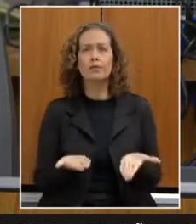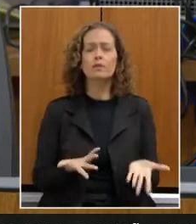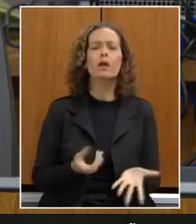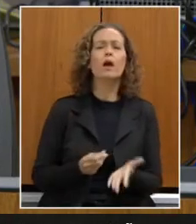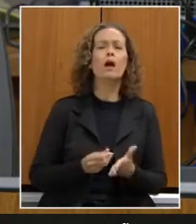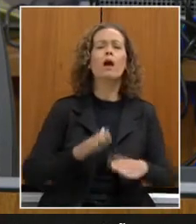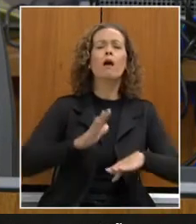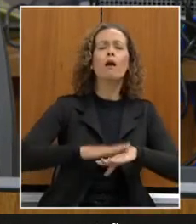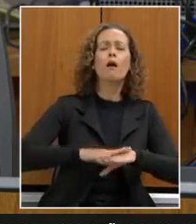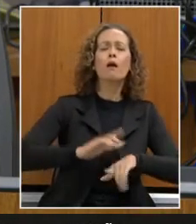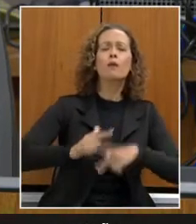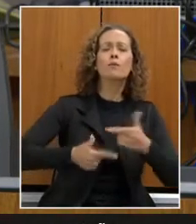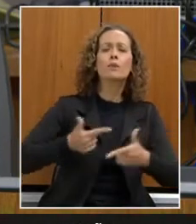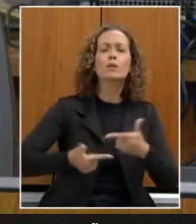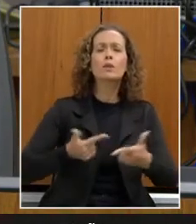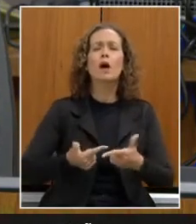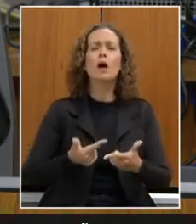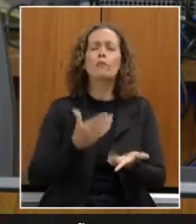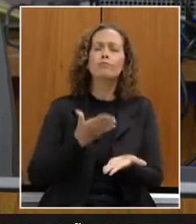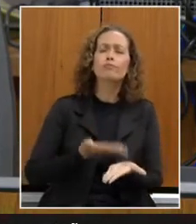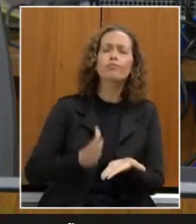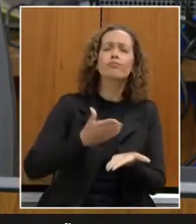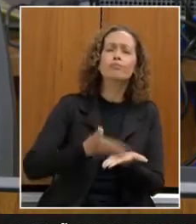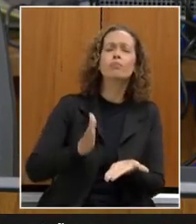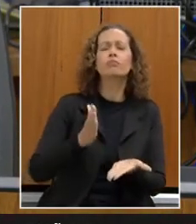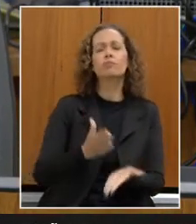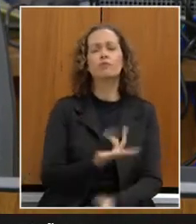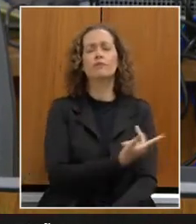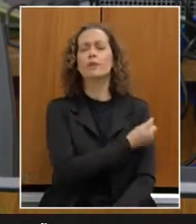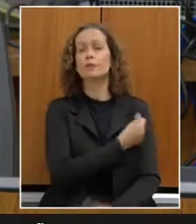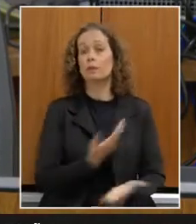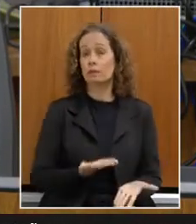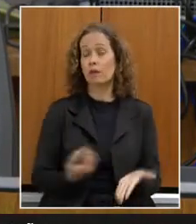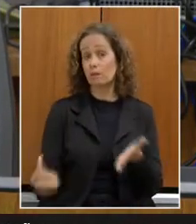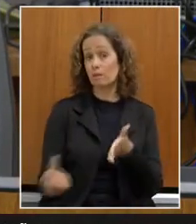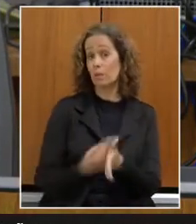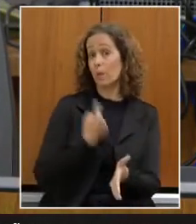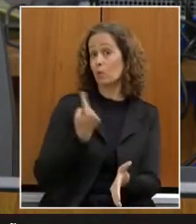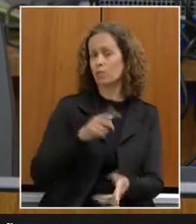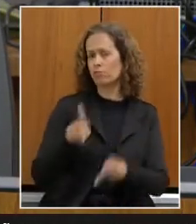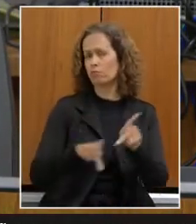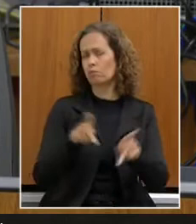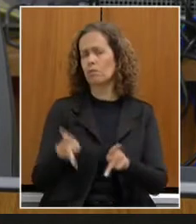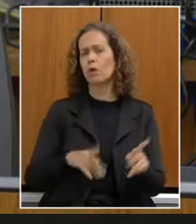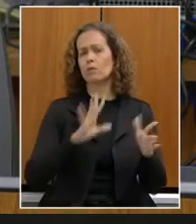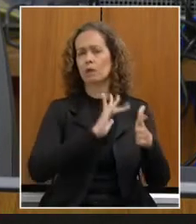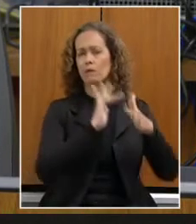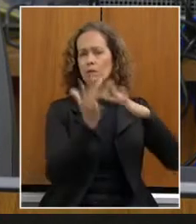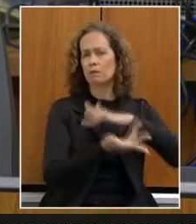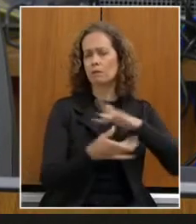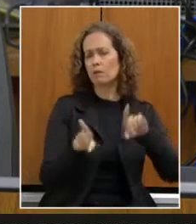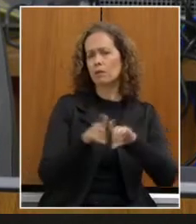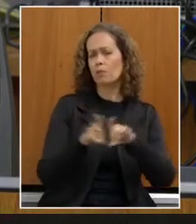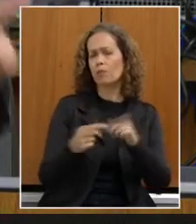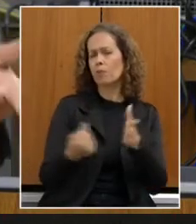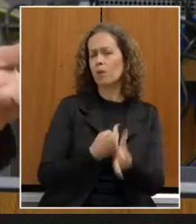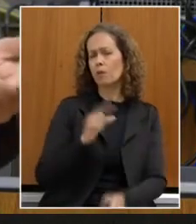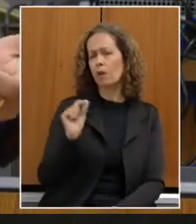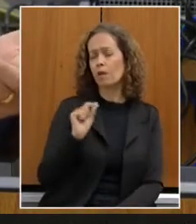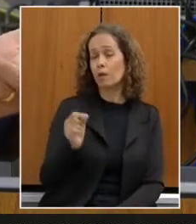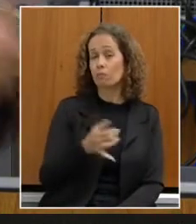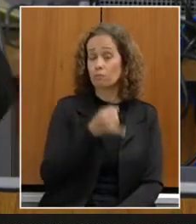de vacinas a pergunta que me chegam aqui pelos nossos telespectadores principalmente das redes sociais é na